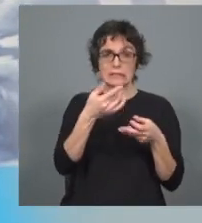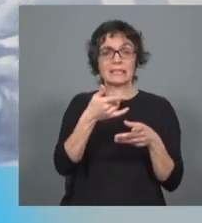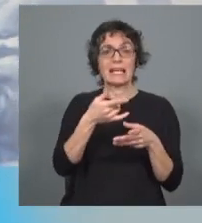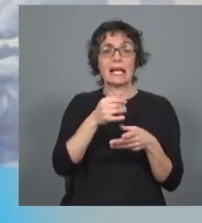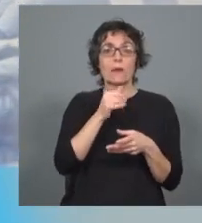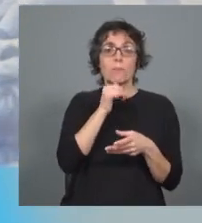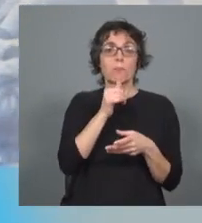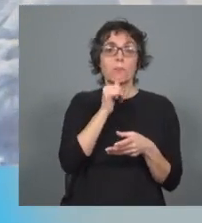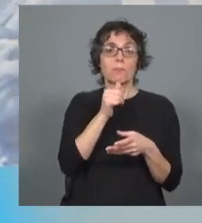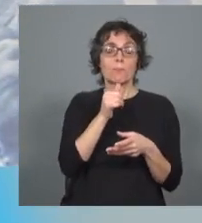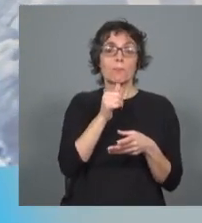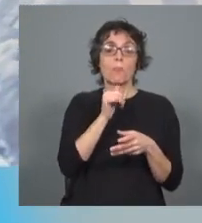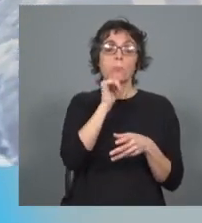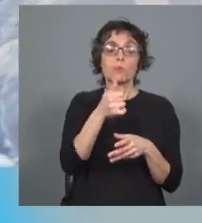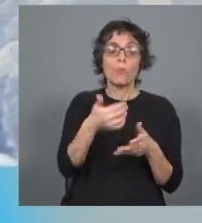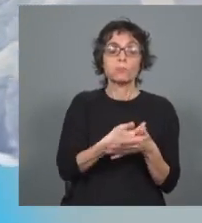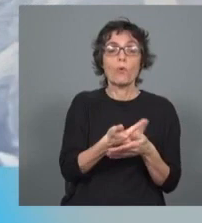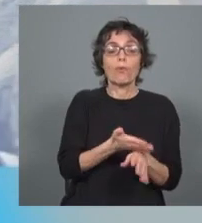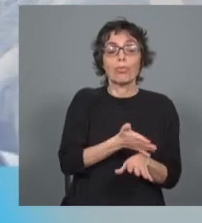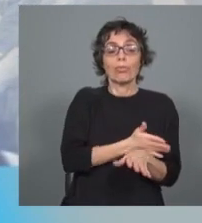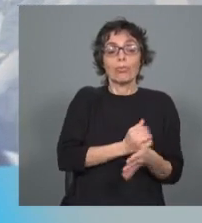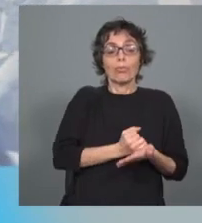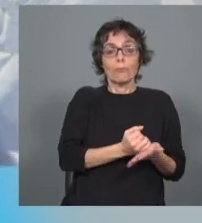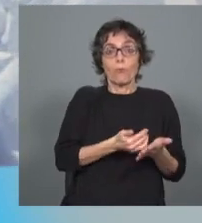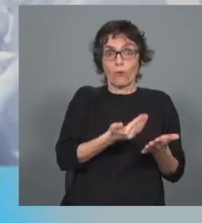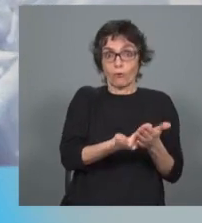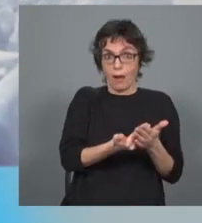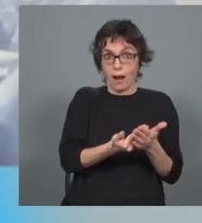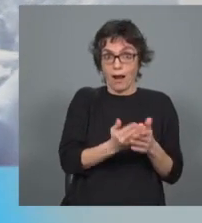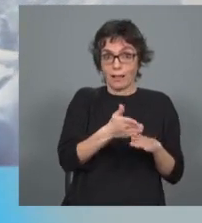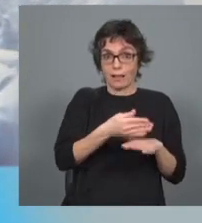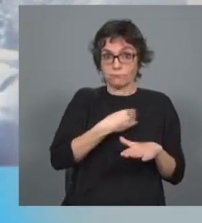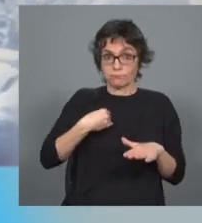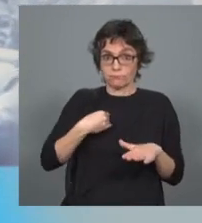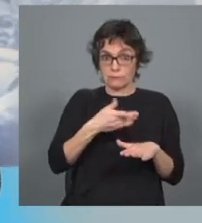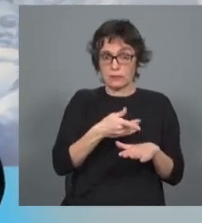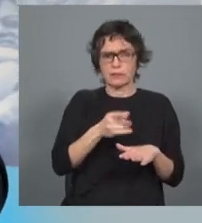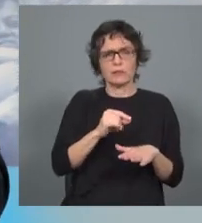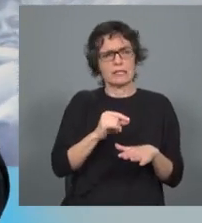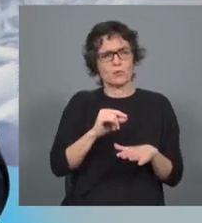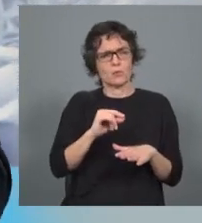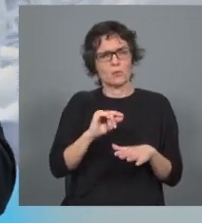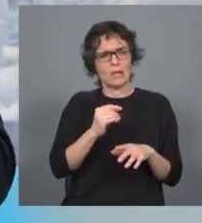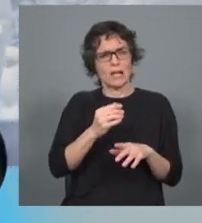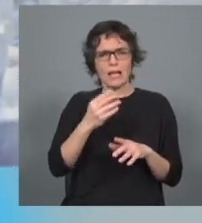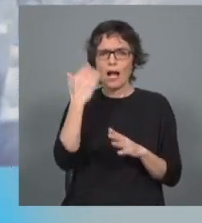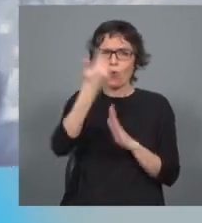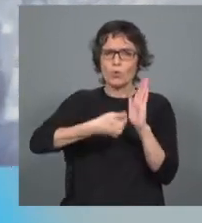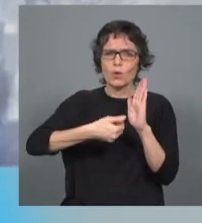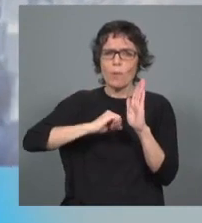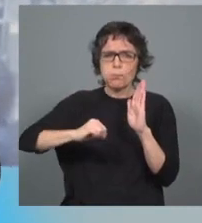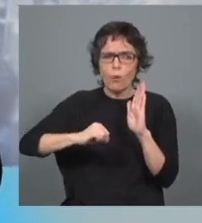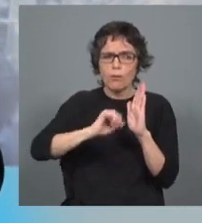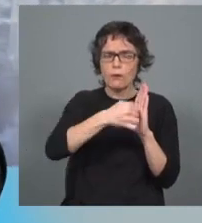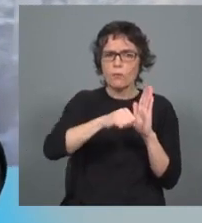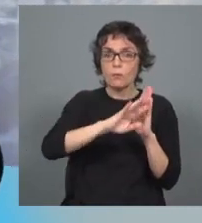morte medicamente assistida, é por si e em si necessariamente inconstitucional. E outra é saber se, independentemente